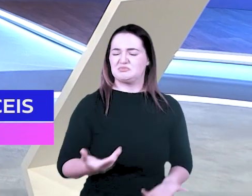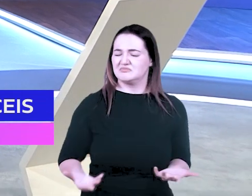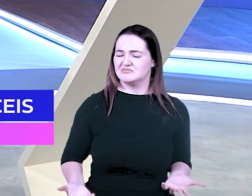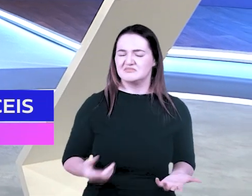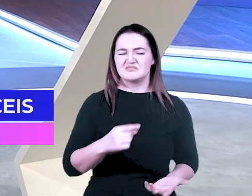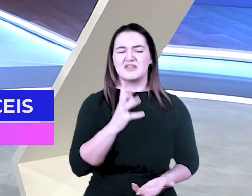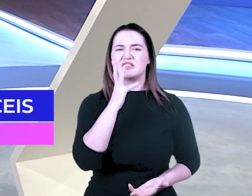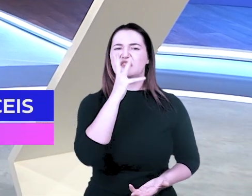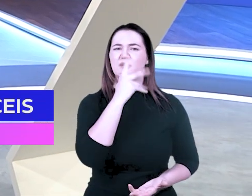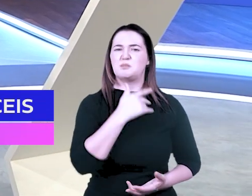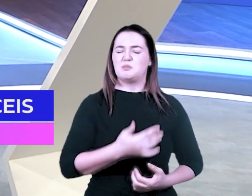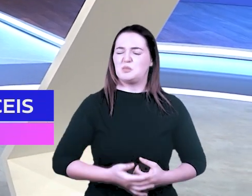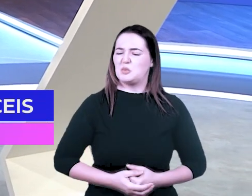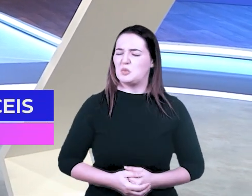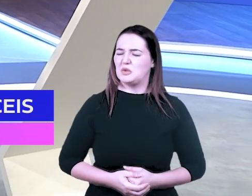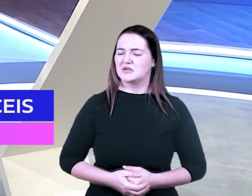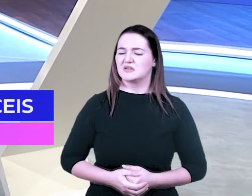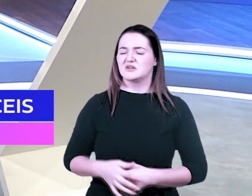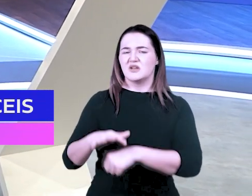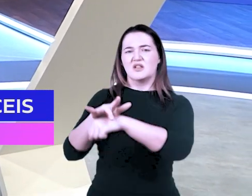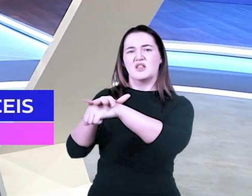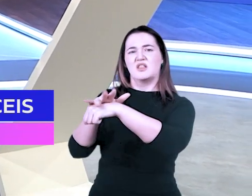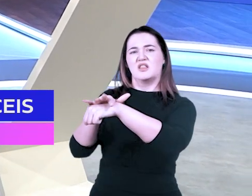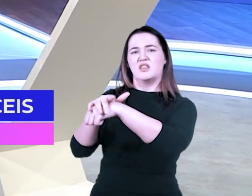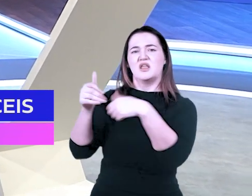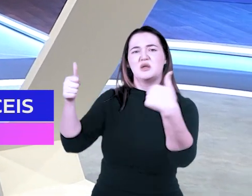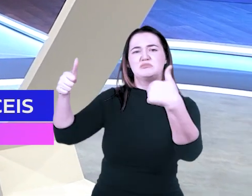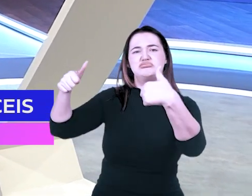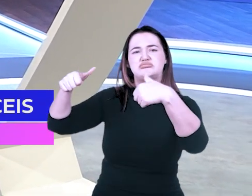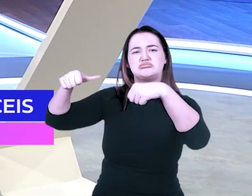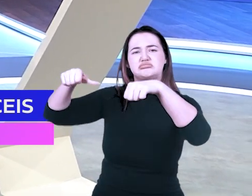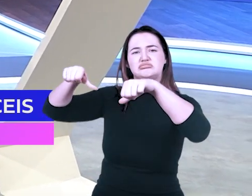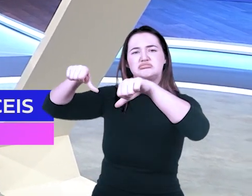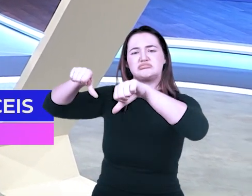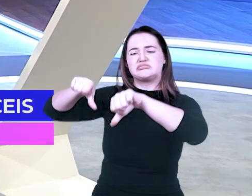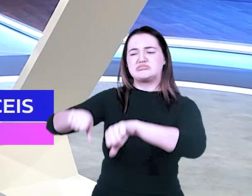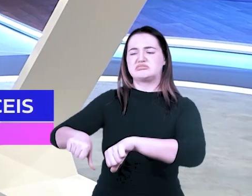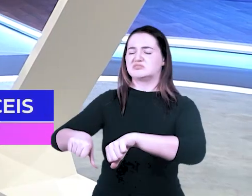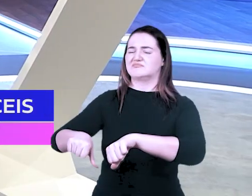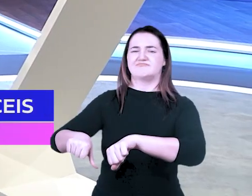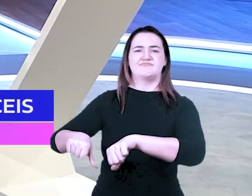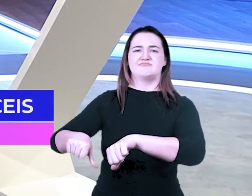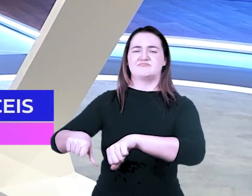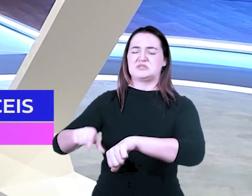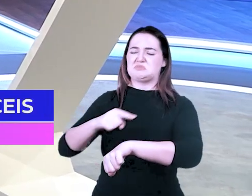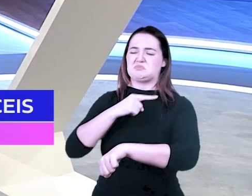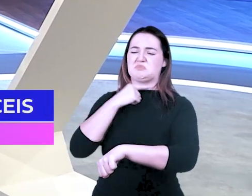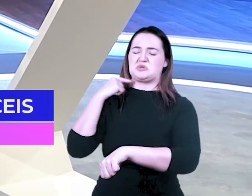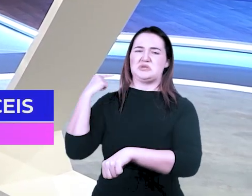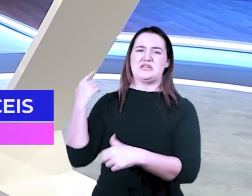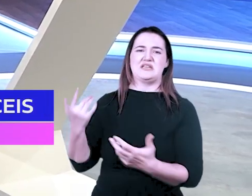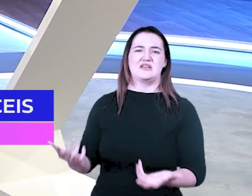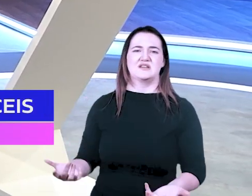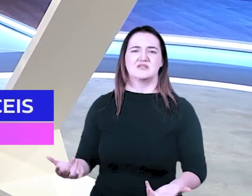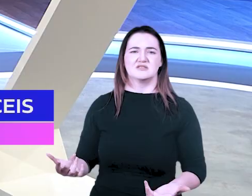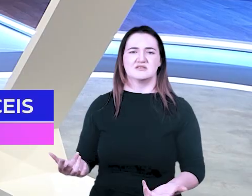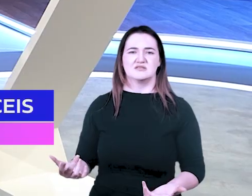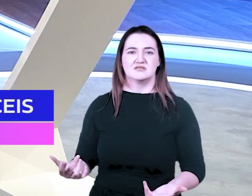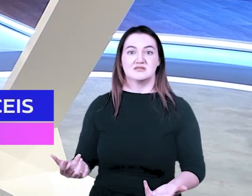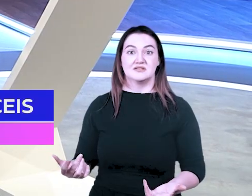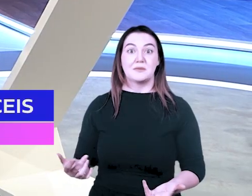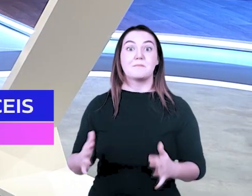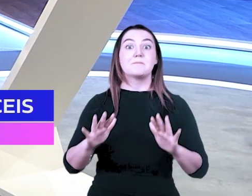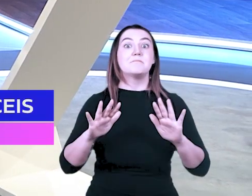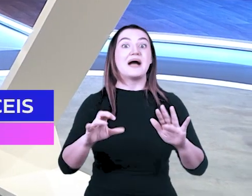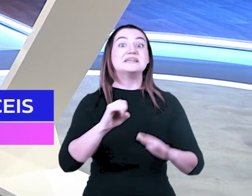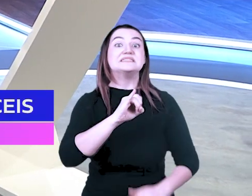demorado e que o problema se agravaria e que não teria solução. Mas quanto mais difícil a